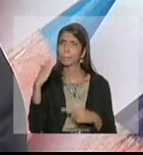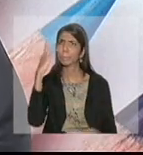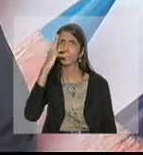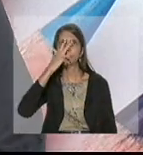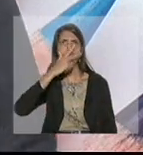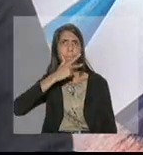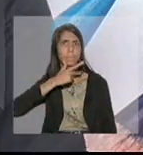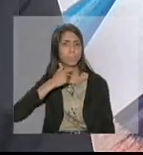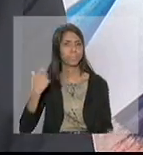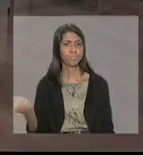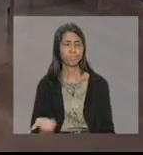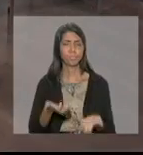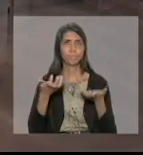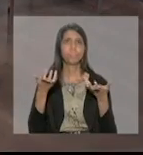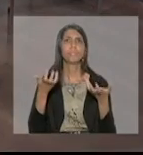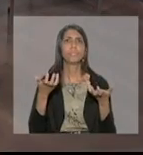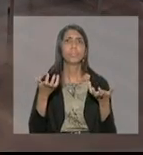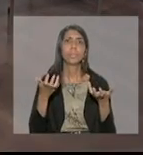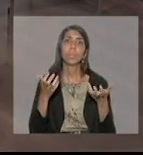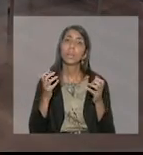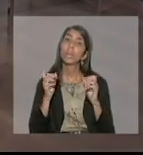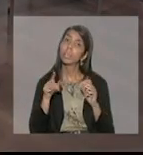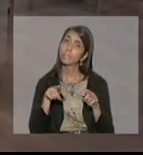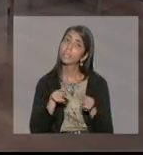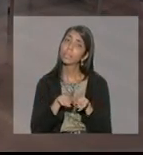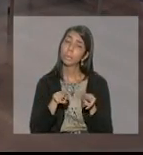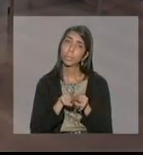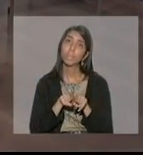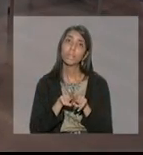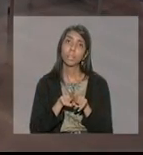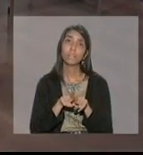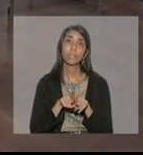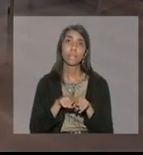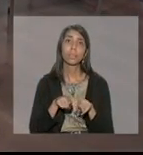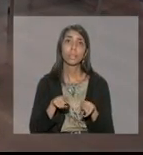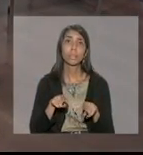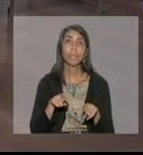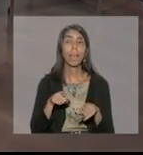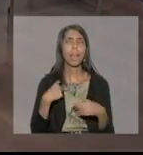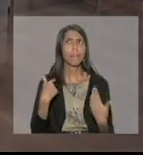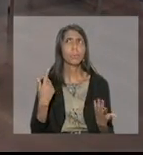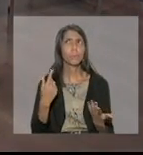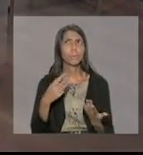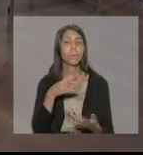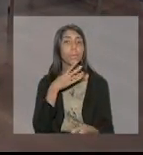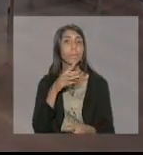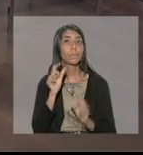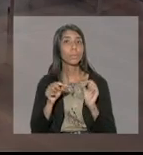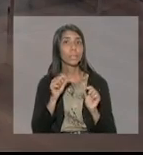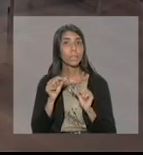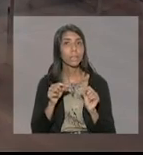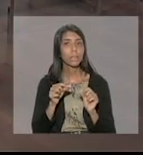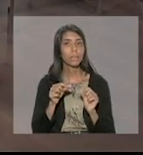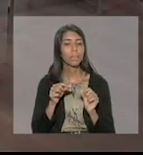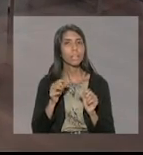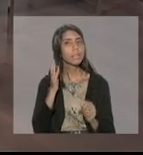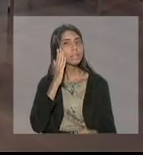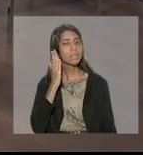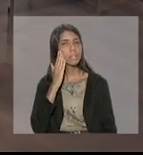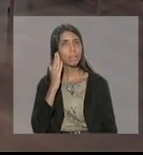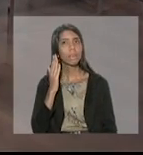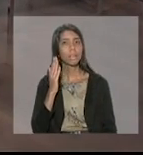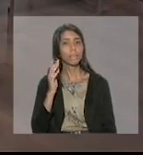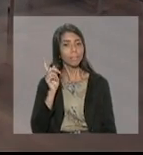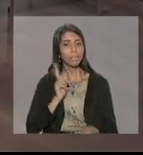belíssima... Né? Tá aí também, sim, né? Mas você assim? Também. Então, aí né? eu me reconheci exatamente... Aí eu me